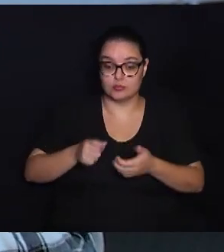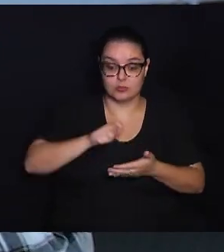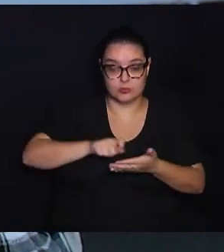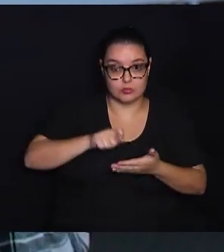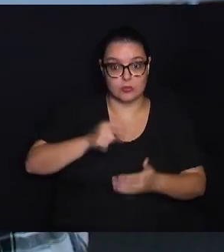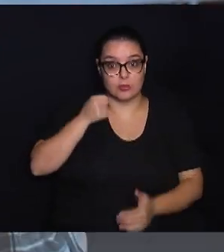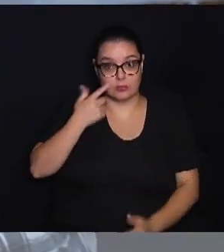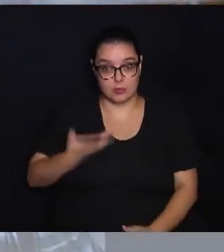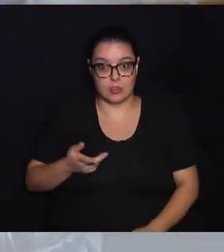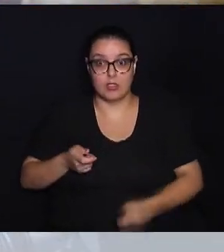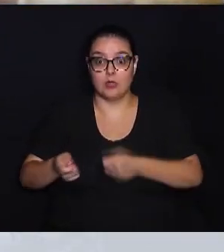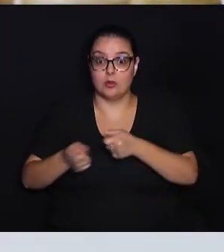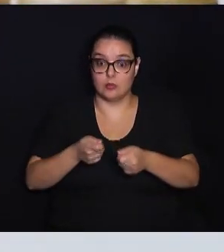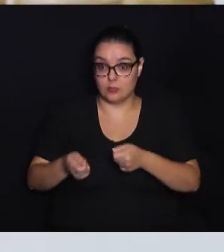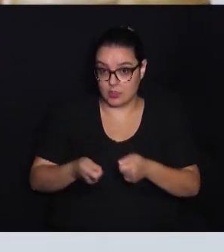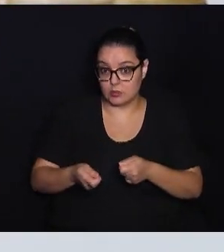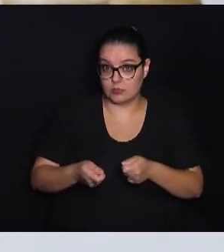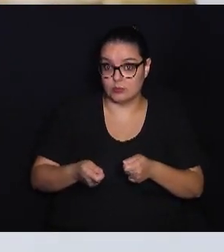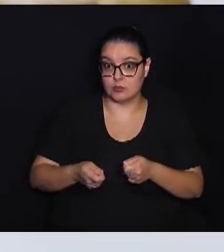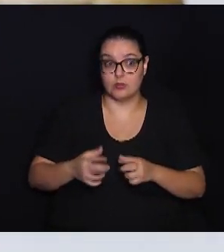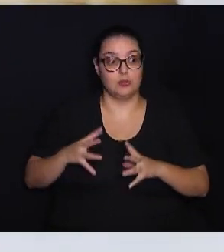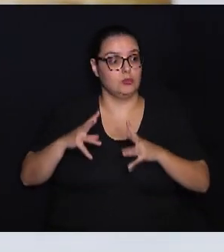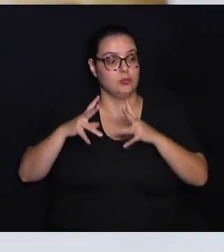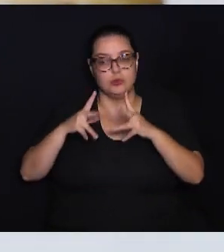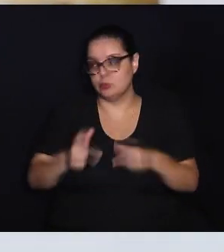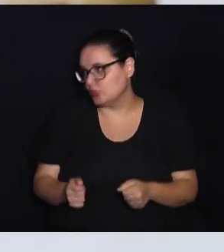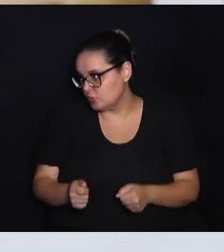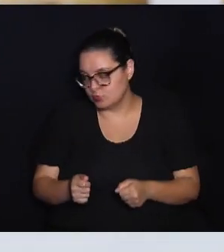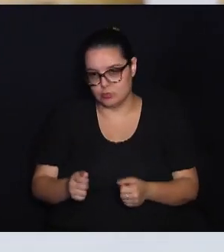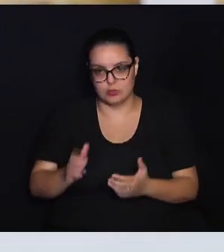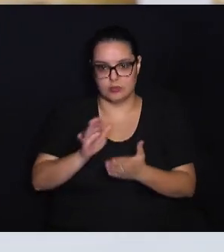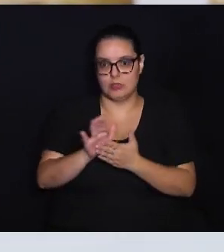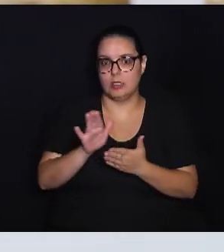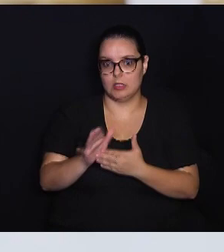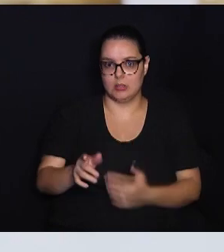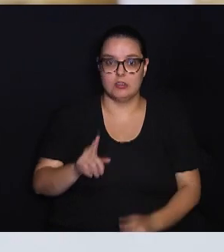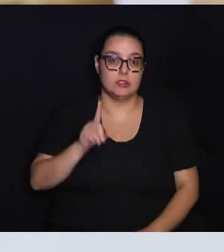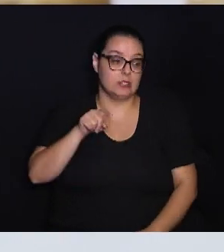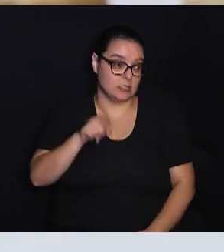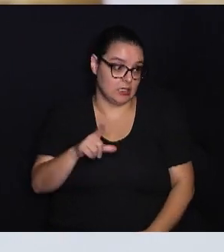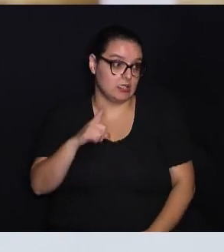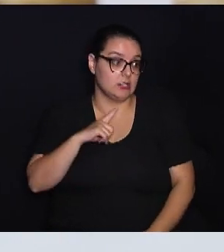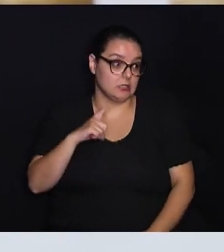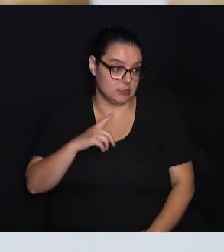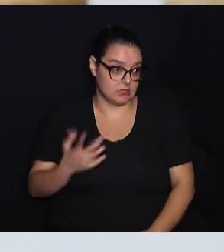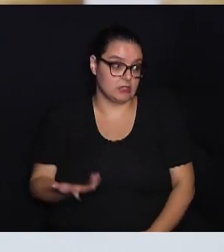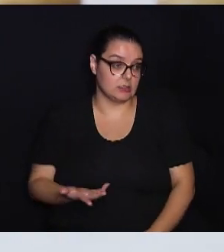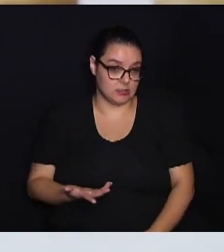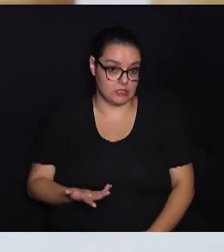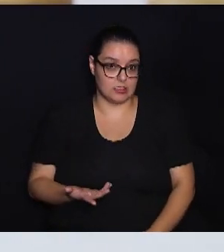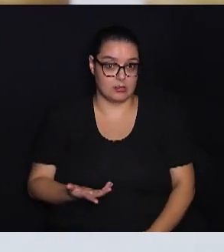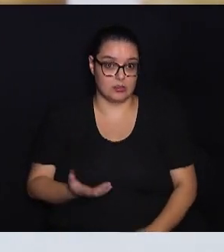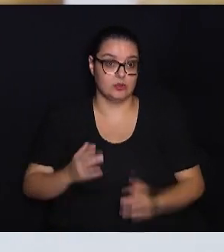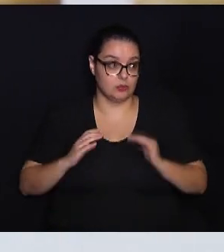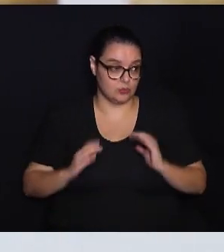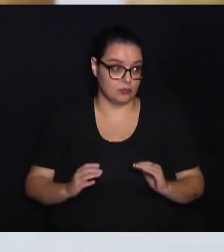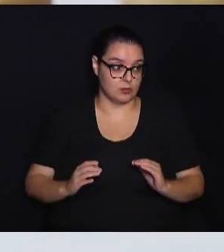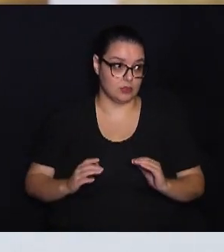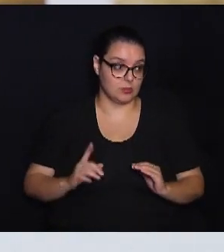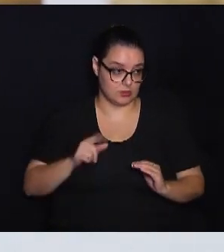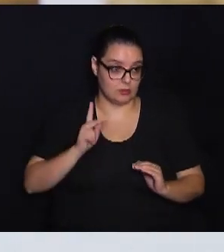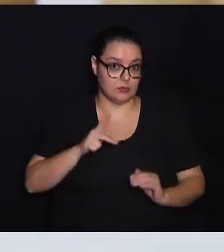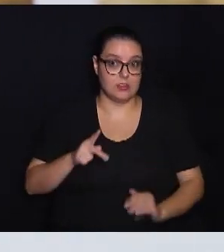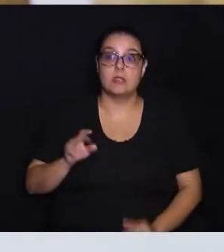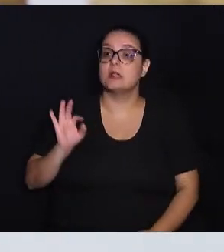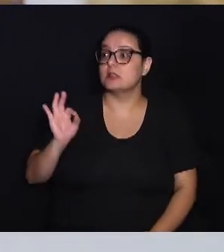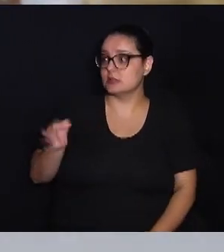do lápis, é você controlar efetivamente absolutamente tudo que você gasta. E aí que entra a questão do comportamento,